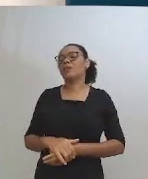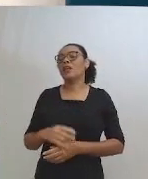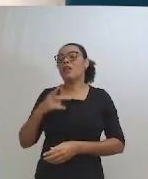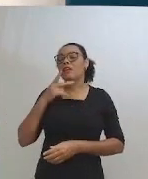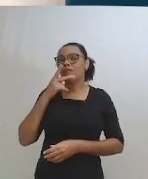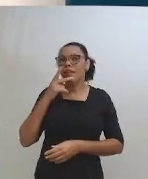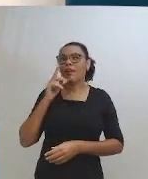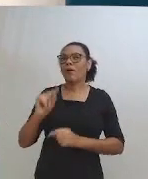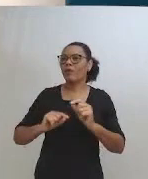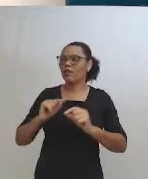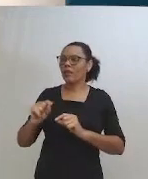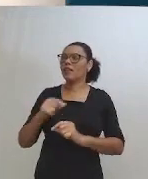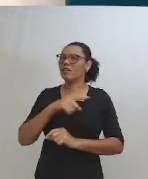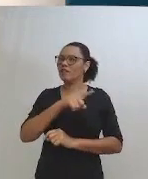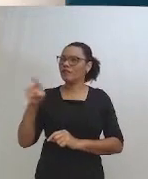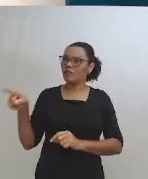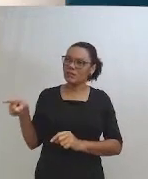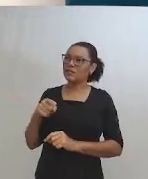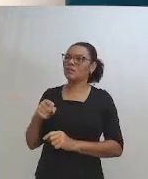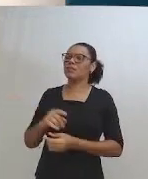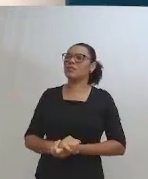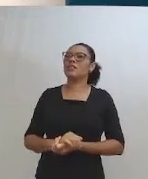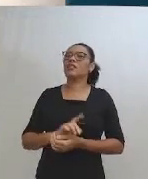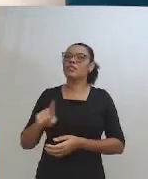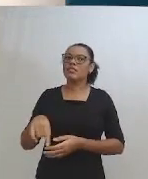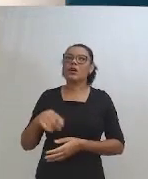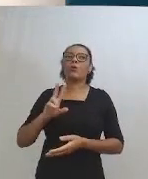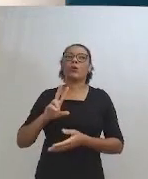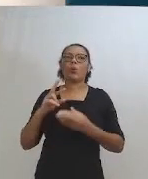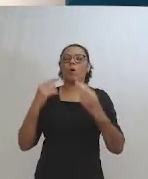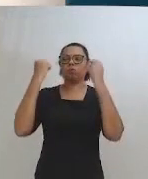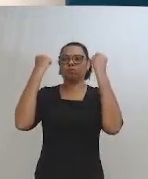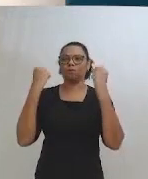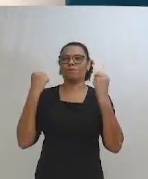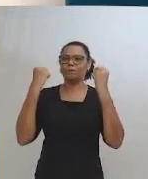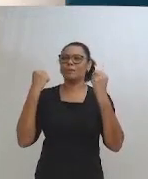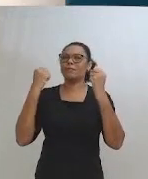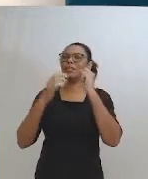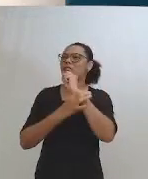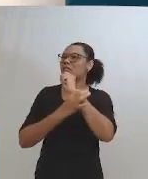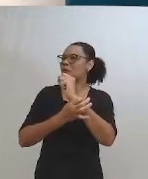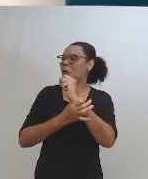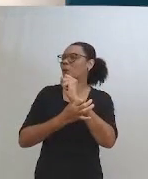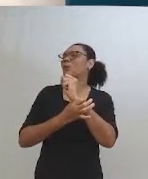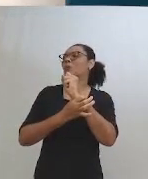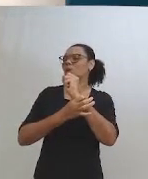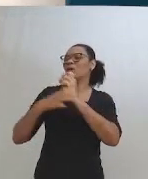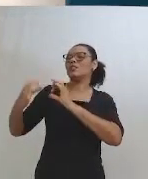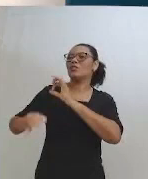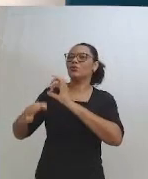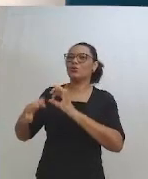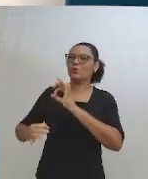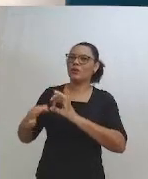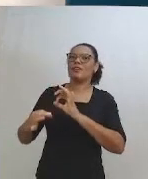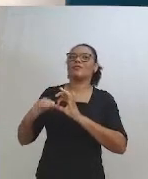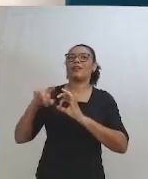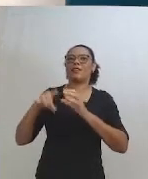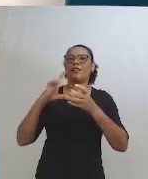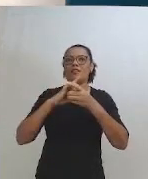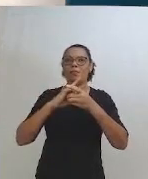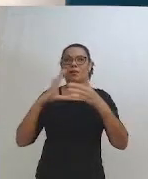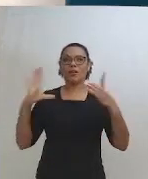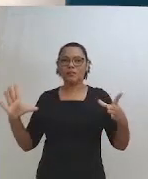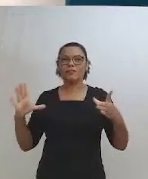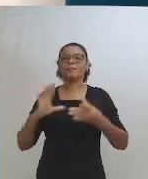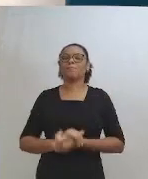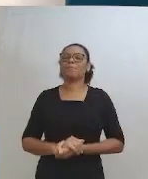Vossas Excelências são pilares da segurança jurídica desse país, da nossa democracia, que nos é tão caro. Que Deus